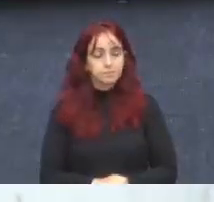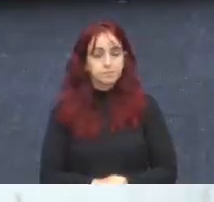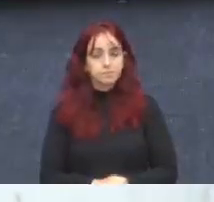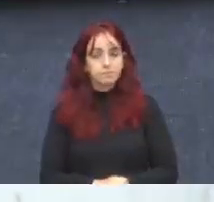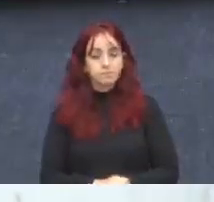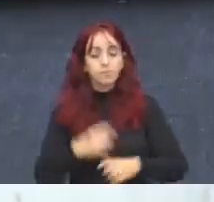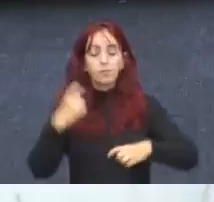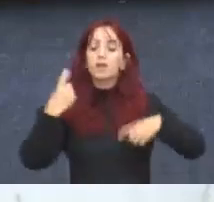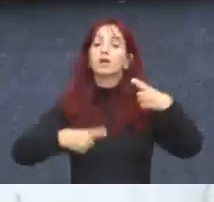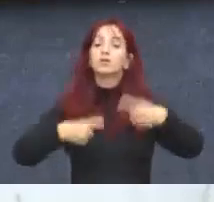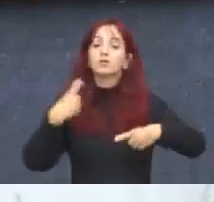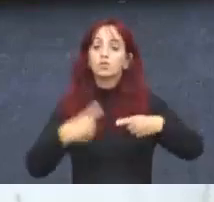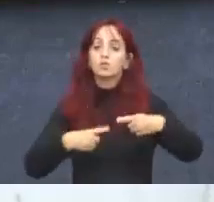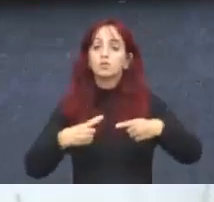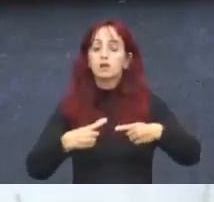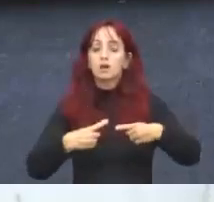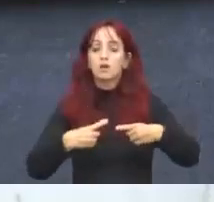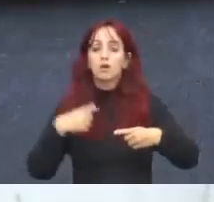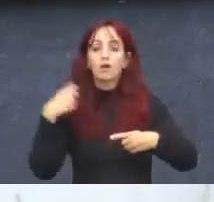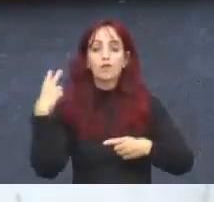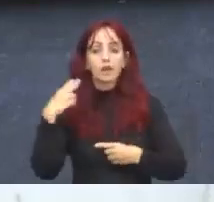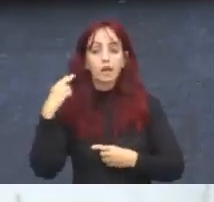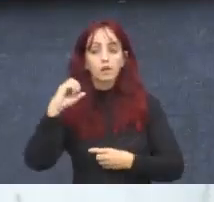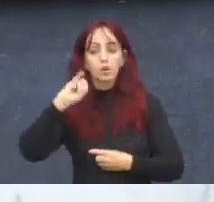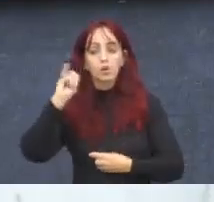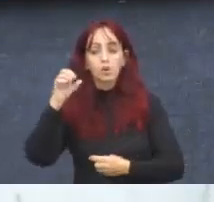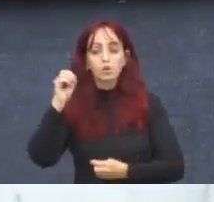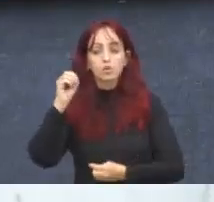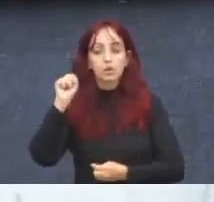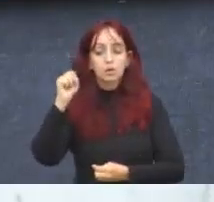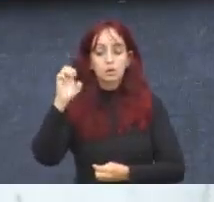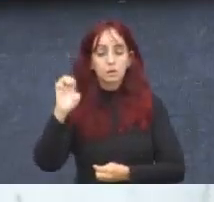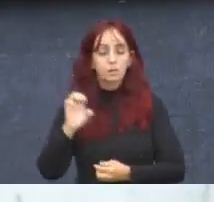Em discussão, para discutir, vereador José Ferreira.